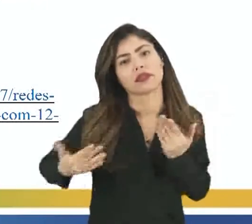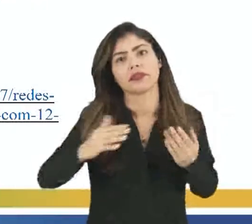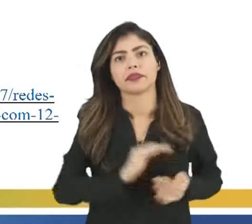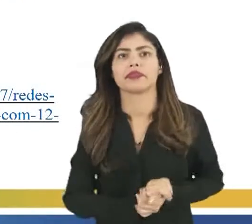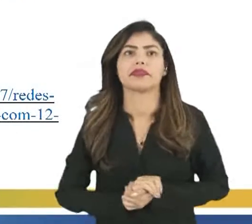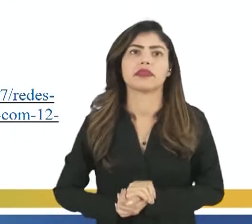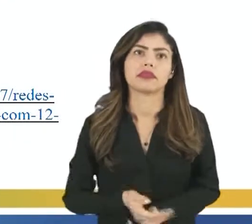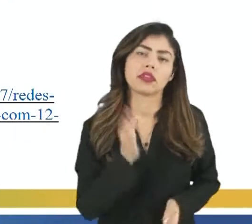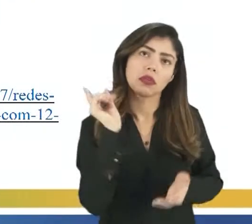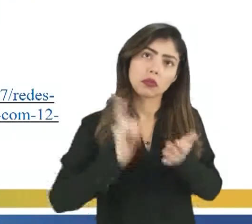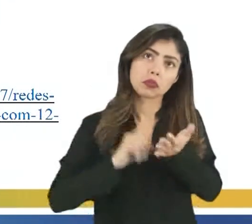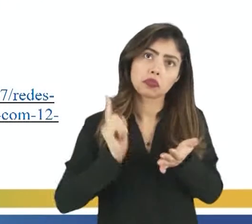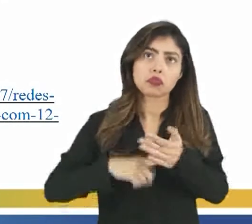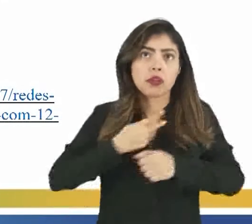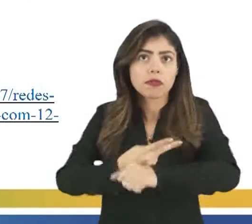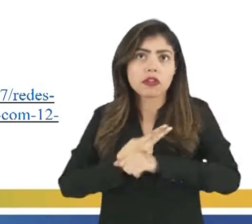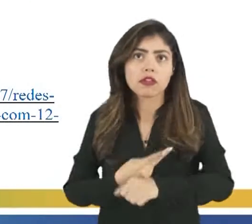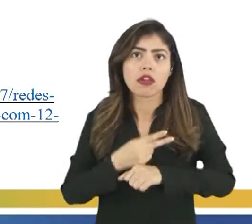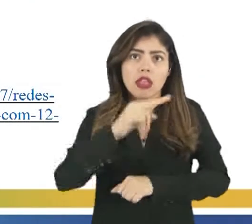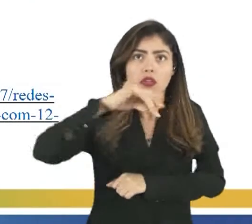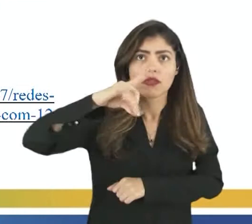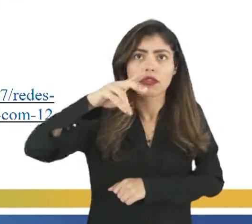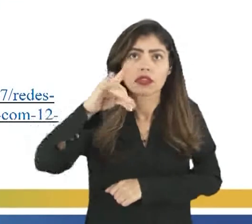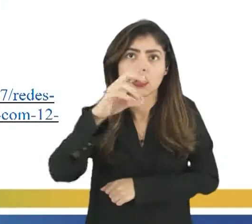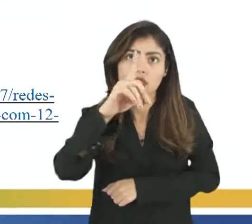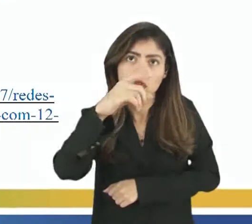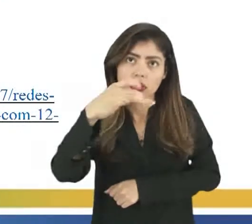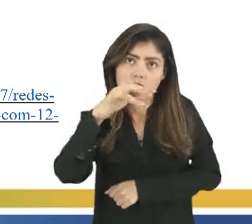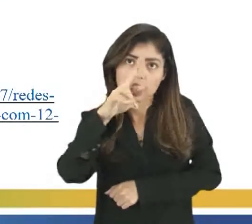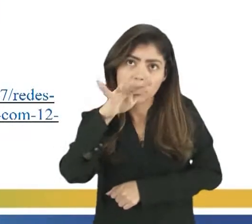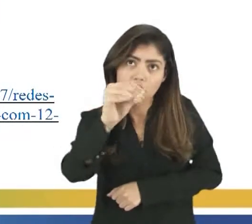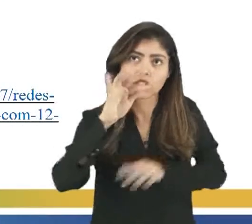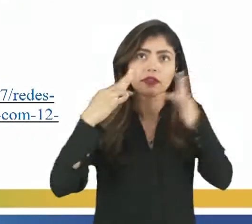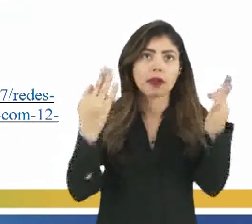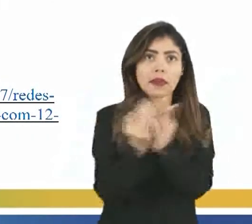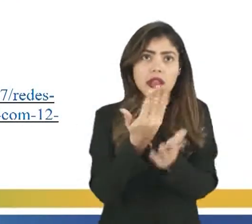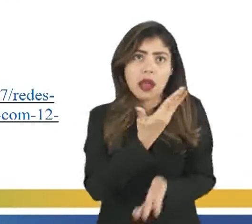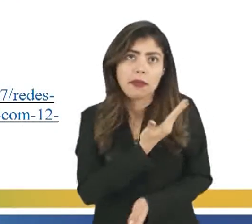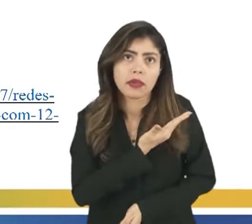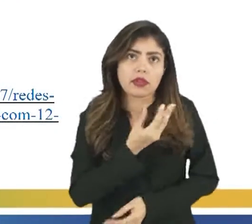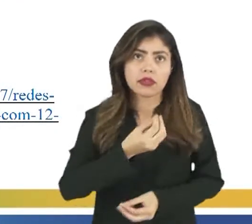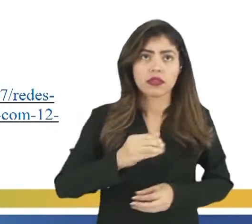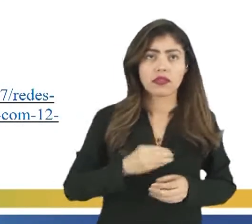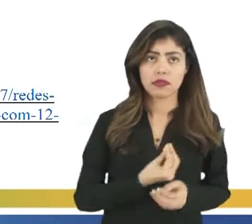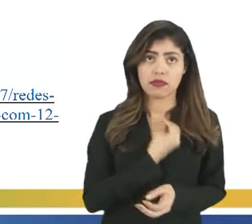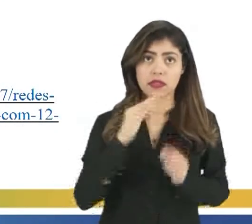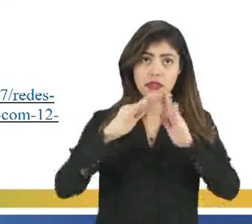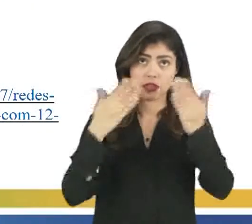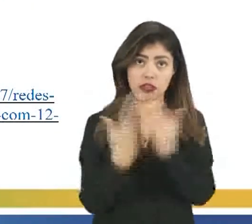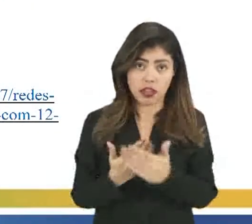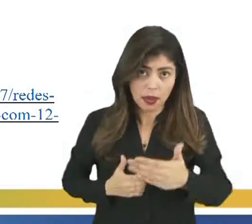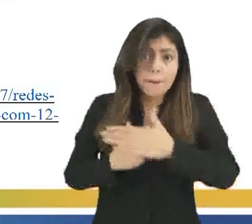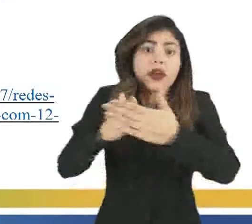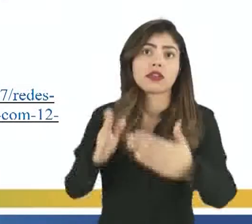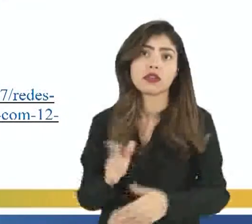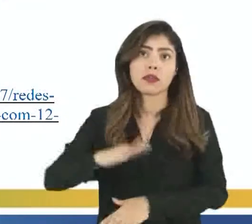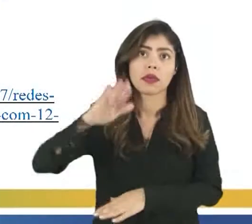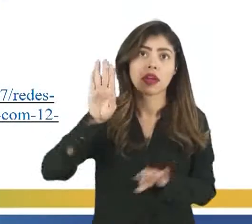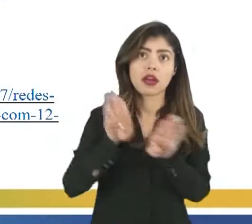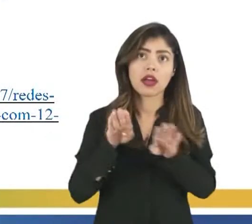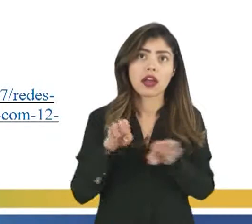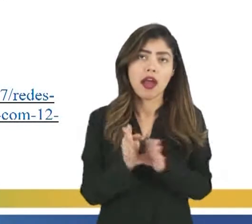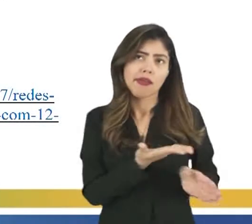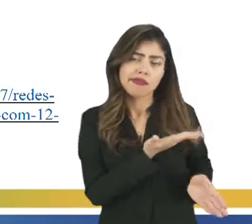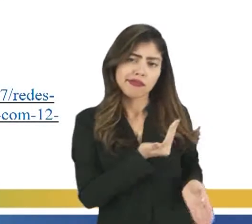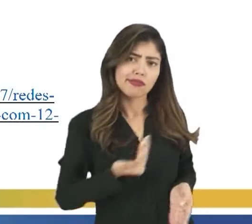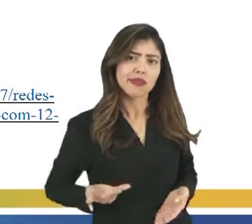De acordo com os pesquisadores da Universidade de Oxford, família, amigos, vida escolar tem impacto maior na